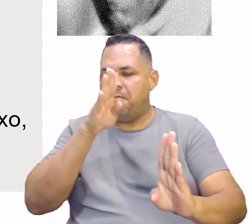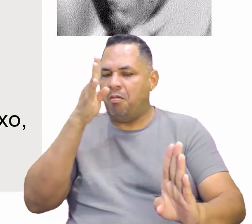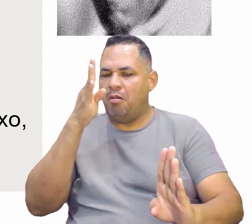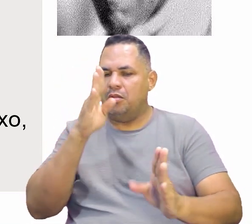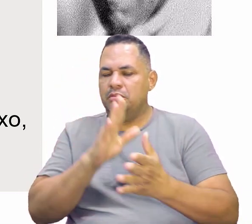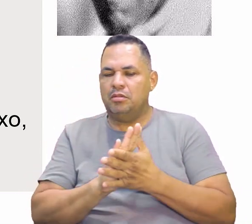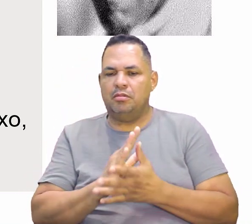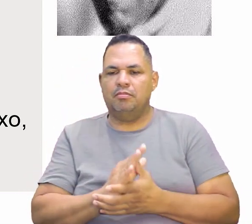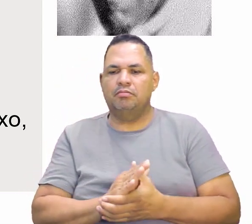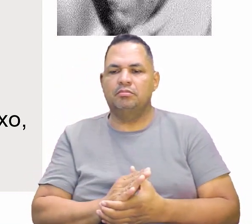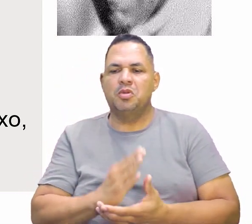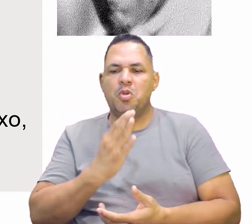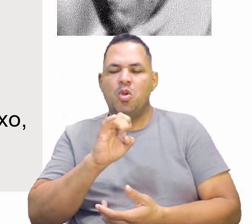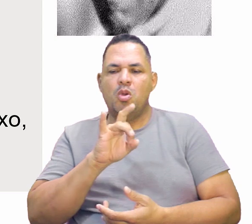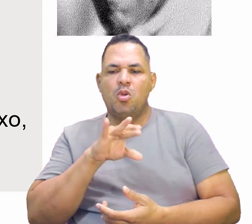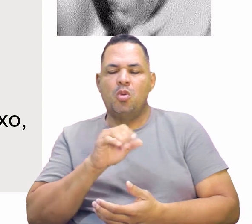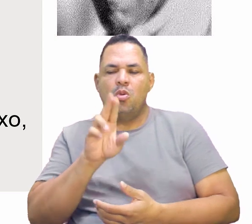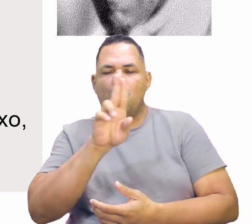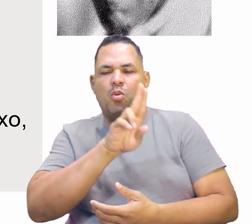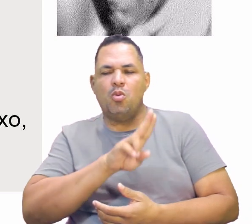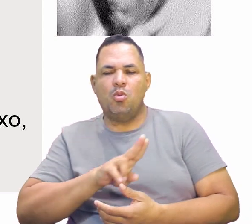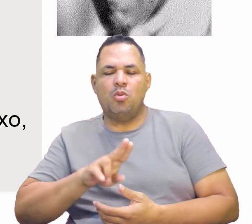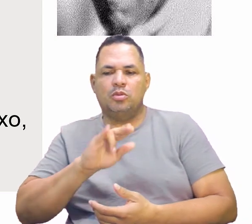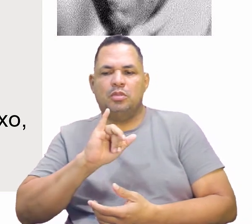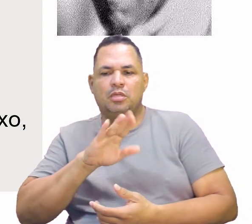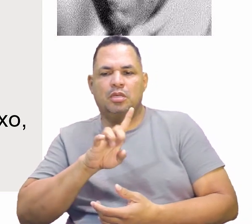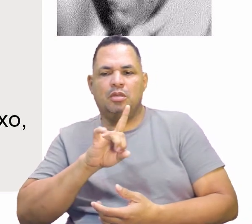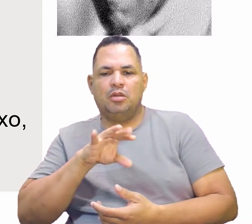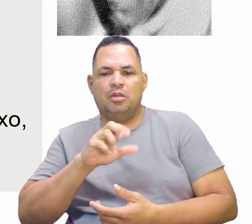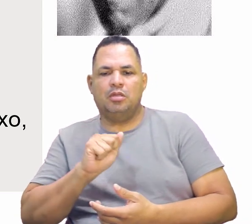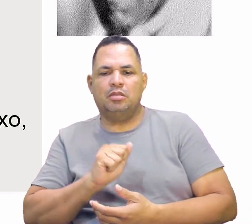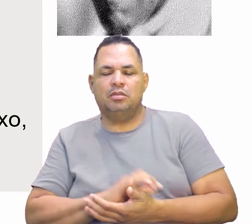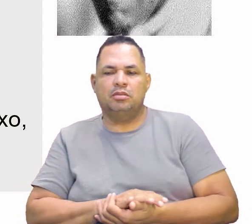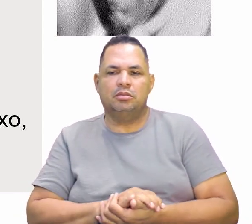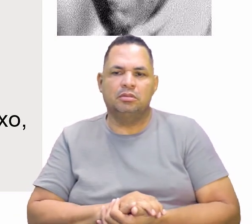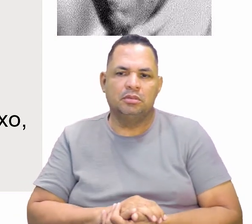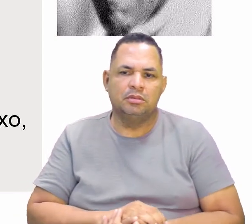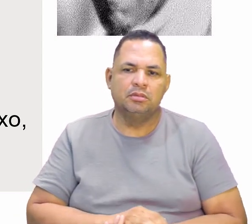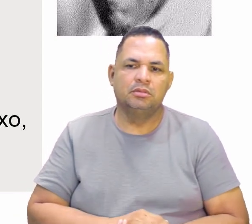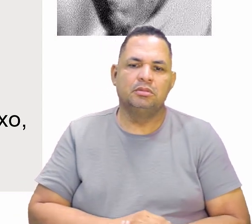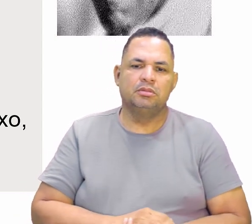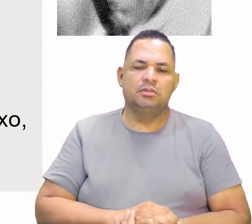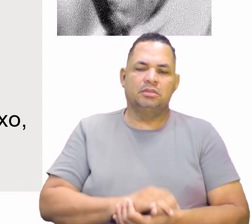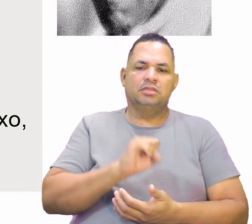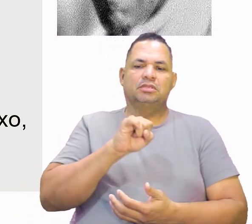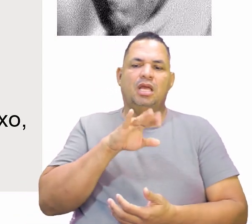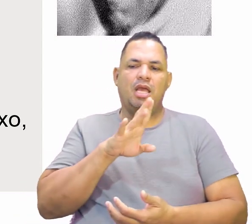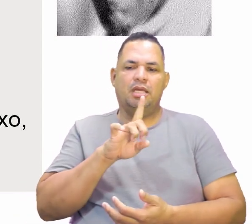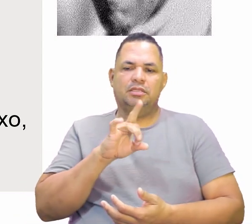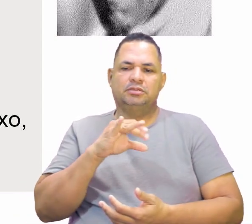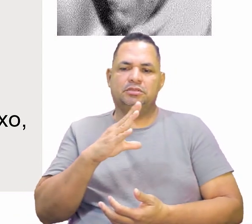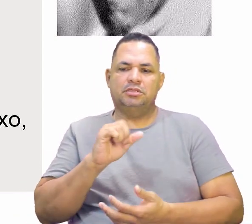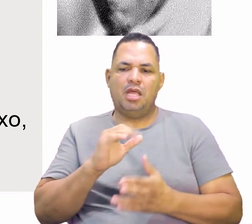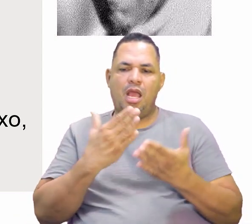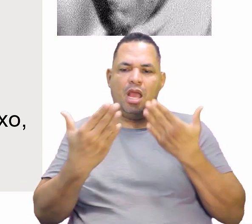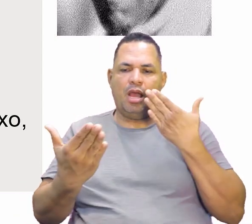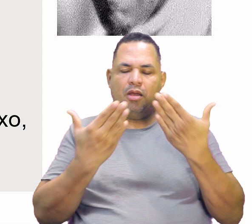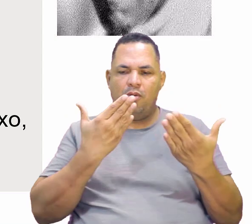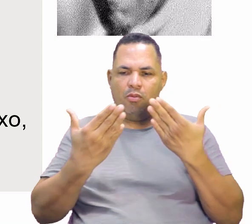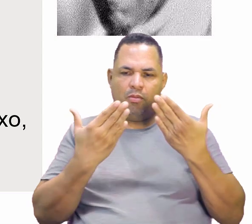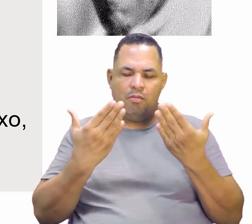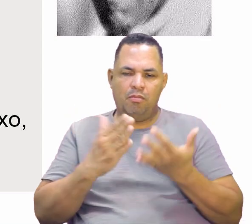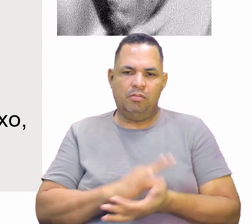Andrade aqui faz uso da questão da ironia, né? Sátira, ironia. Sátira, ironia, faz uma